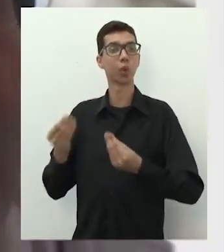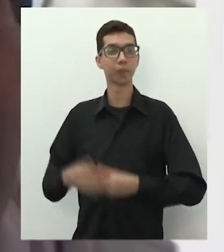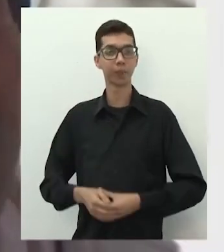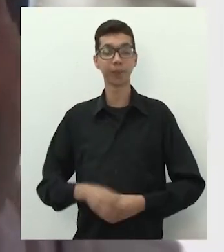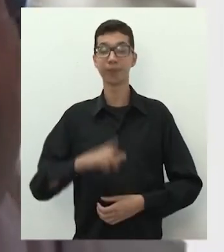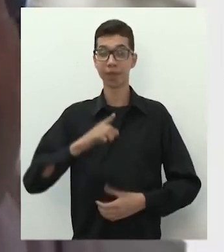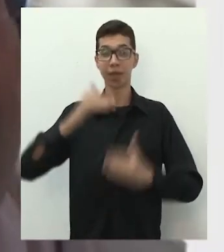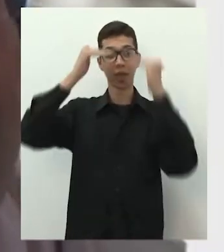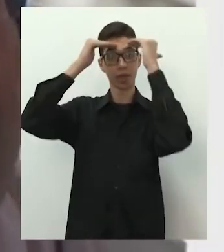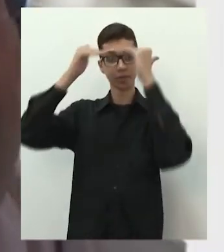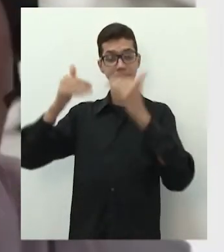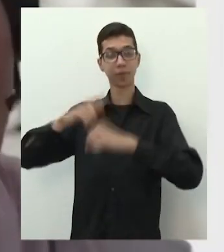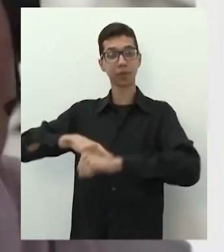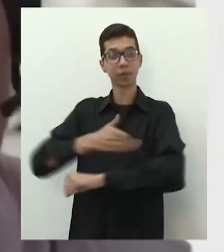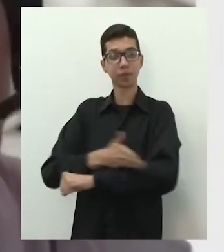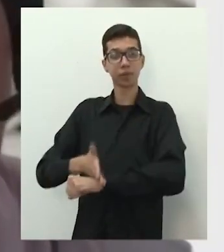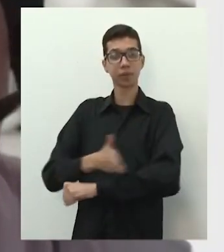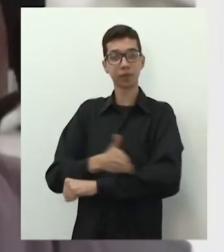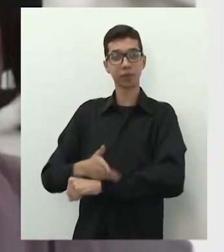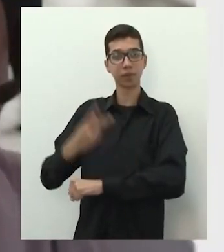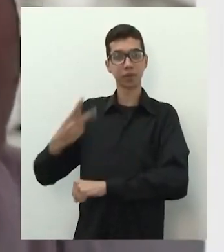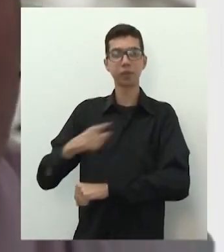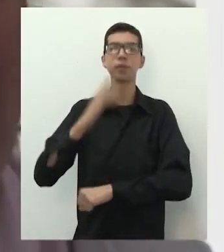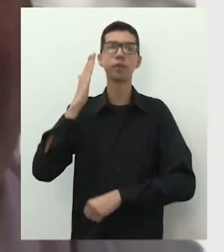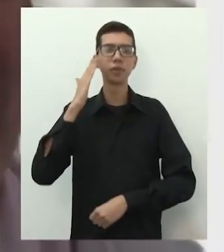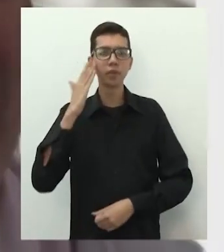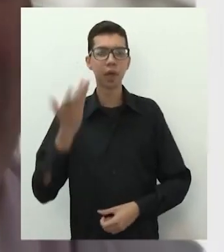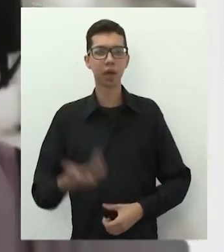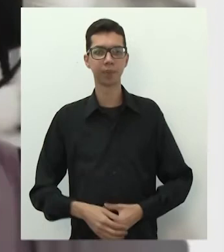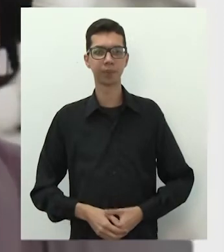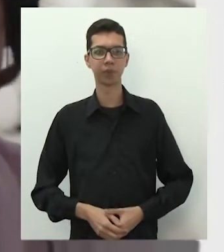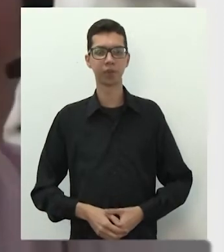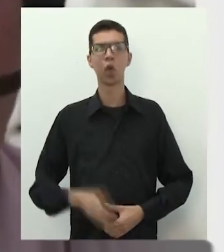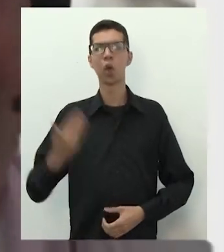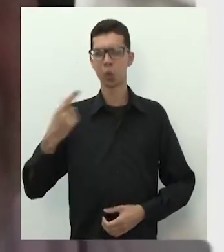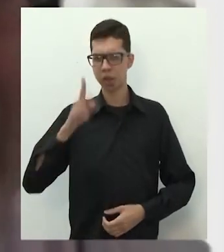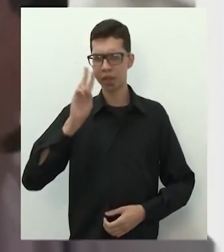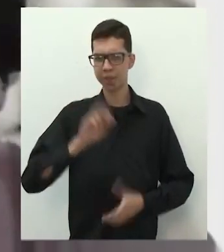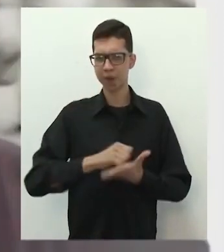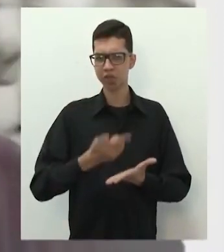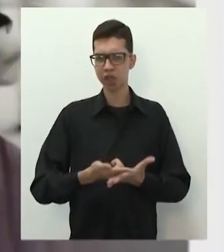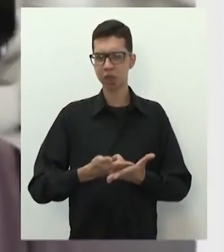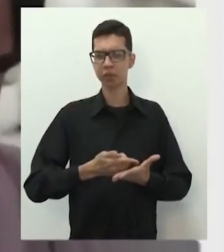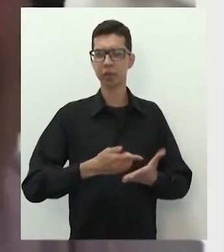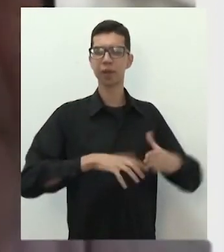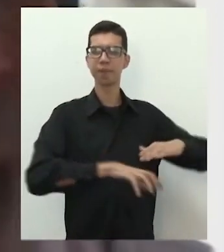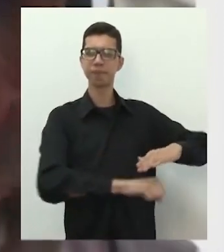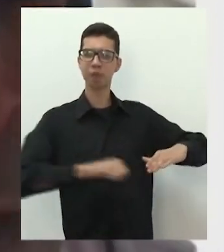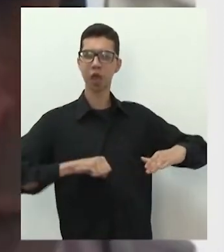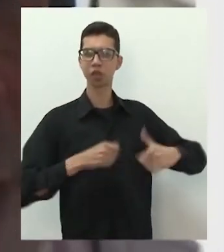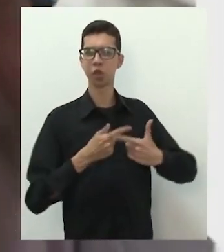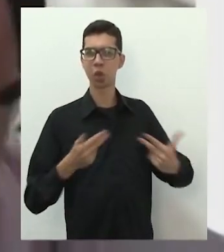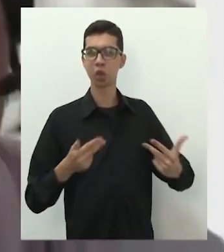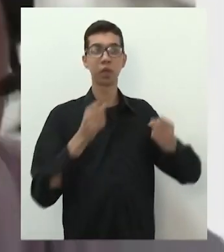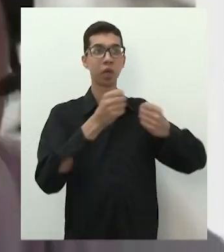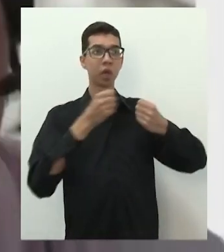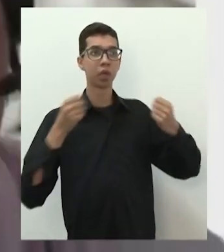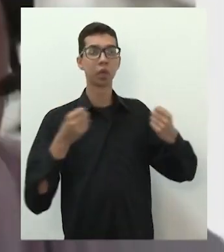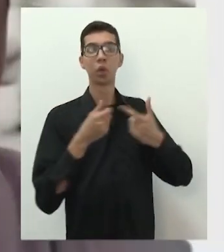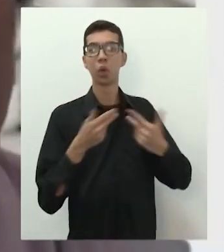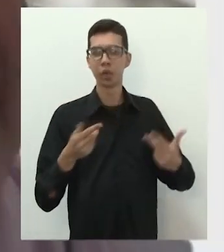dos adolescentes. Não é por aí. Então, o que nós temos hoje, veja, eu não estou explicando tudo o que acontece na adolescência por esse motivo, mas nós temos uma